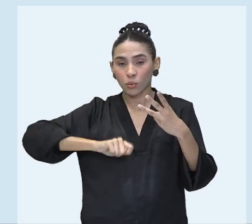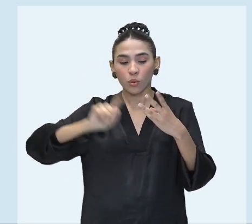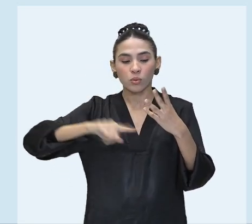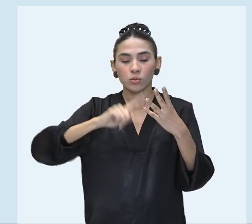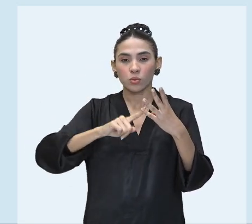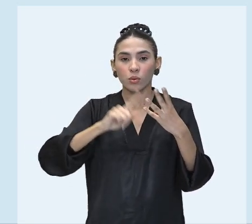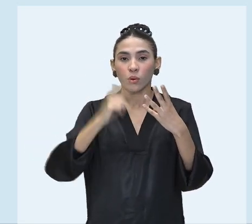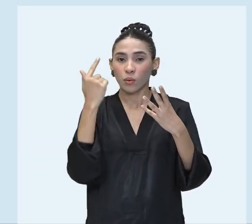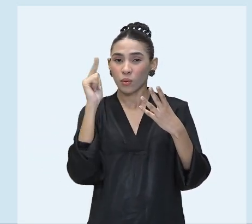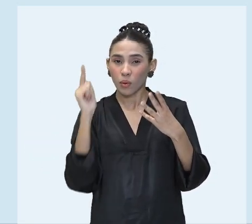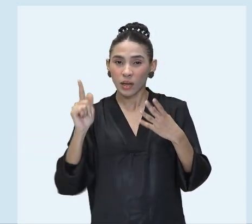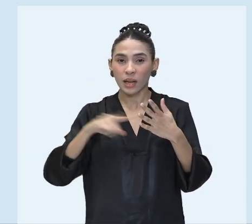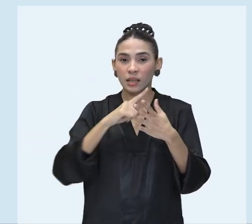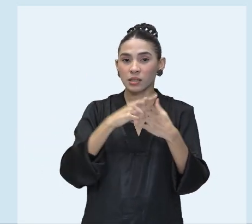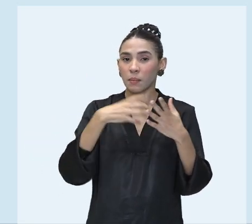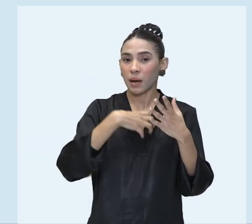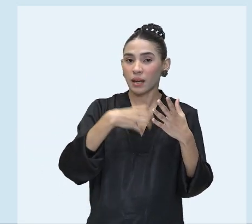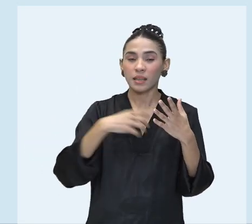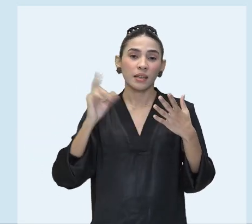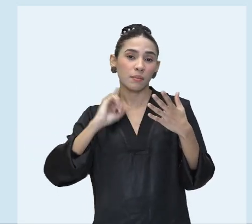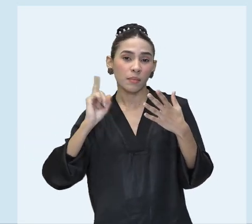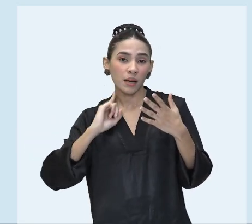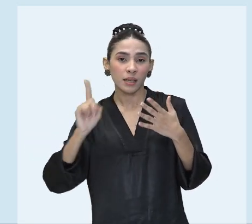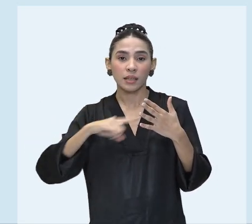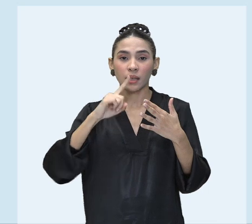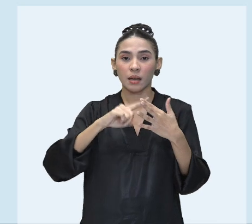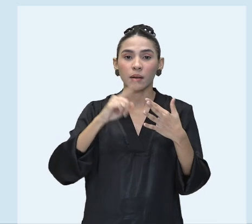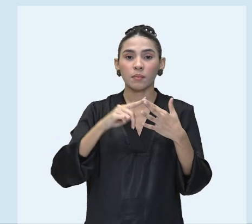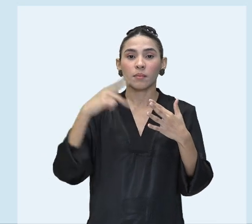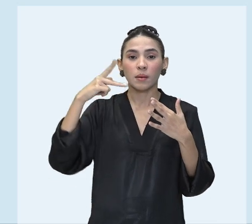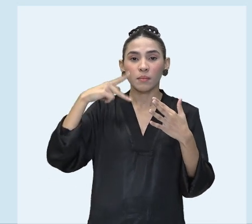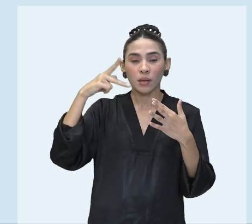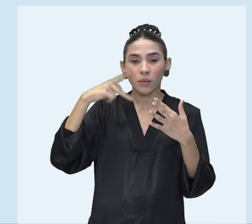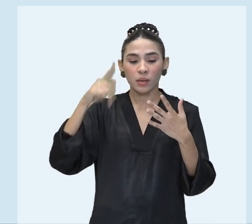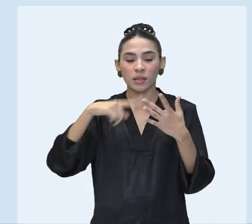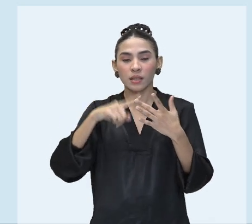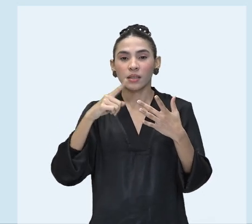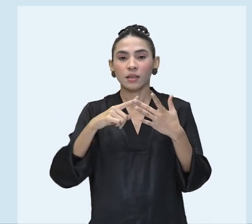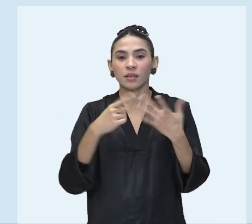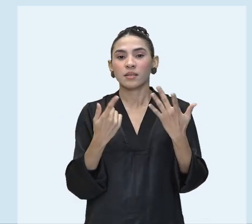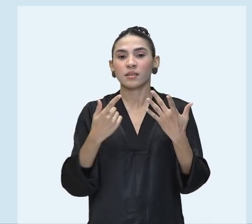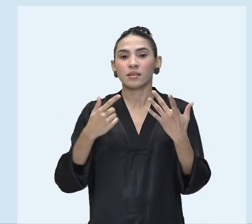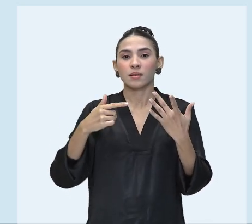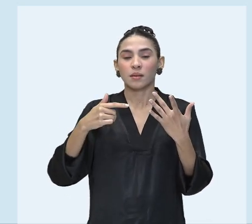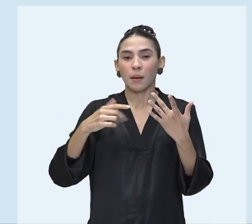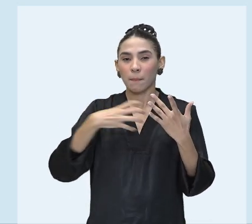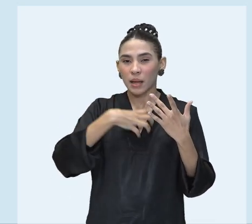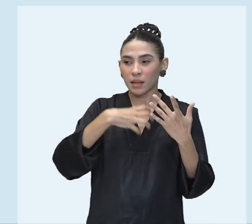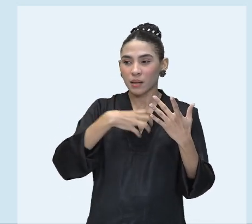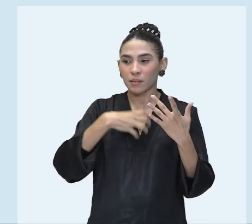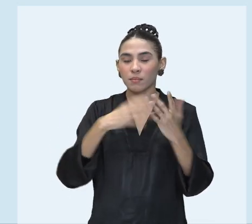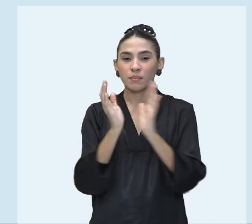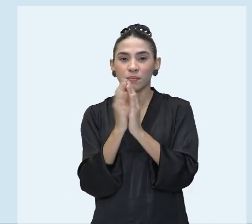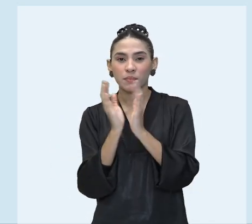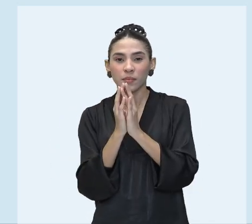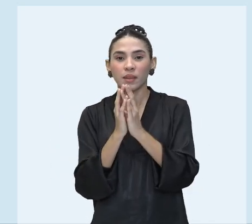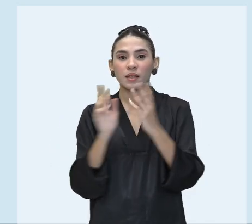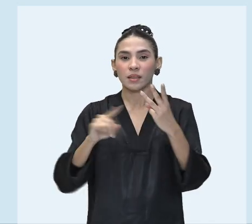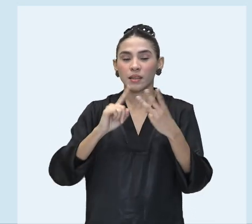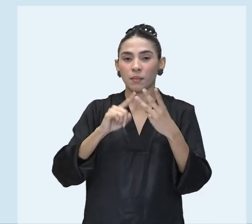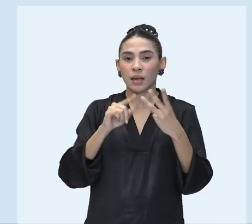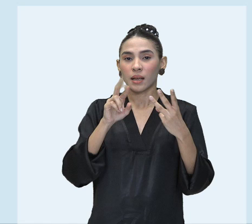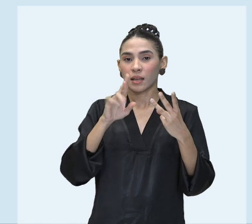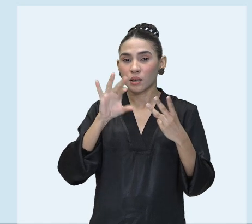Minas Gerais, Bahia, Piauí, Maranhão, Ceará, Pernambuco e Rio Grande do Norte. Durante